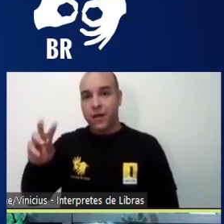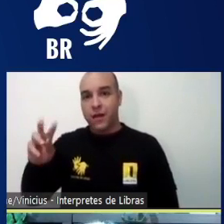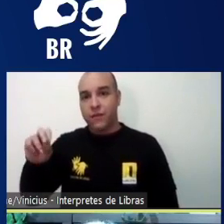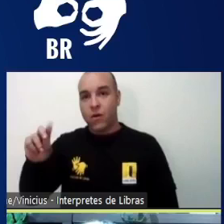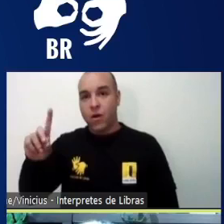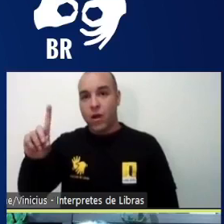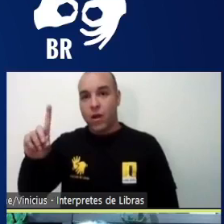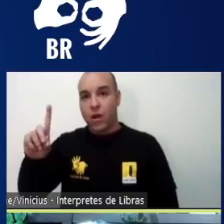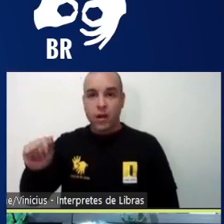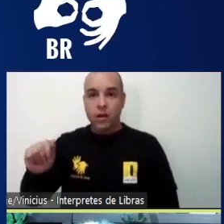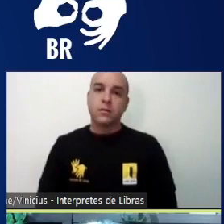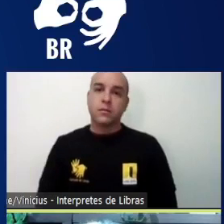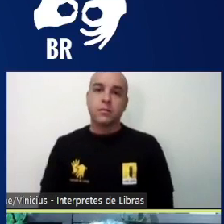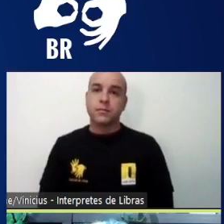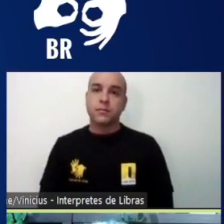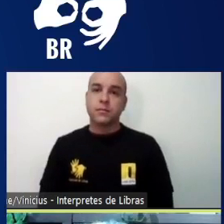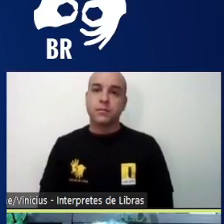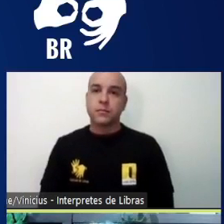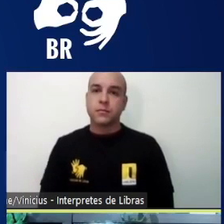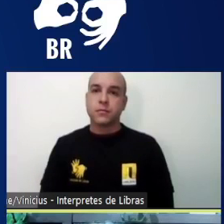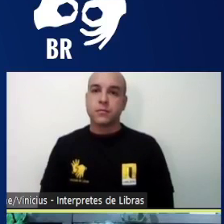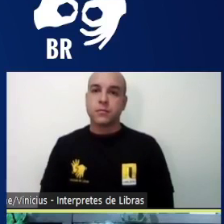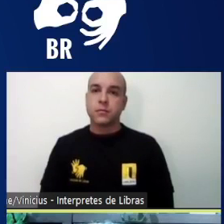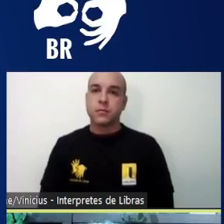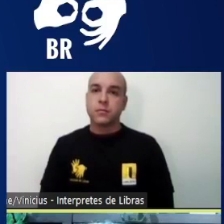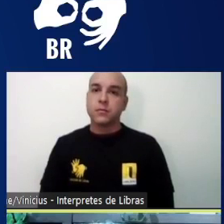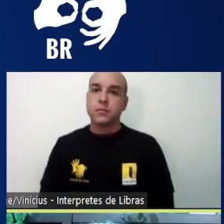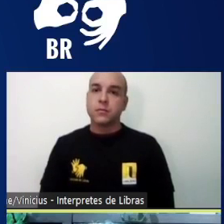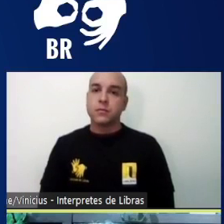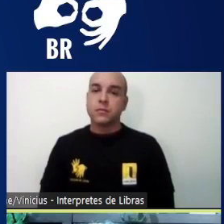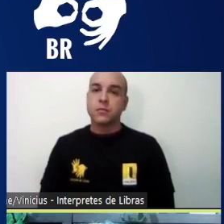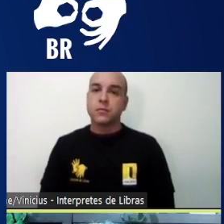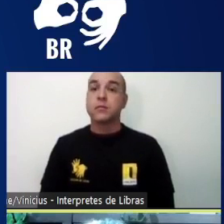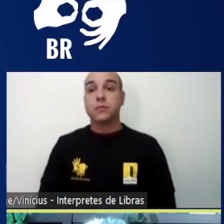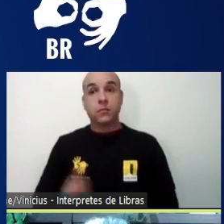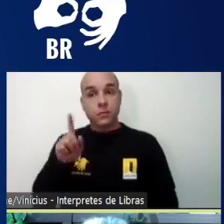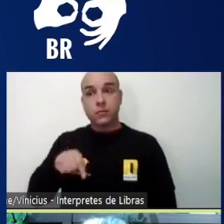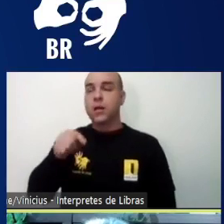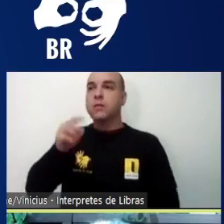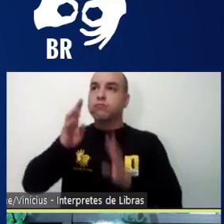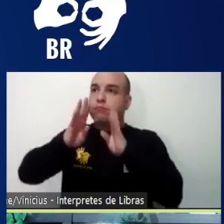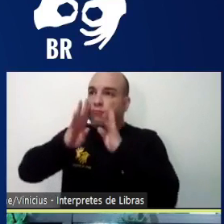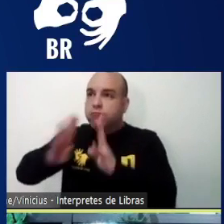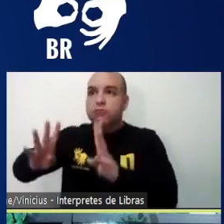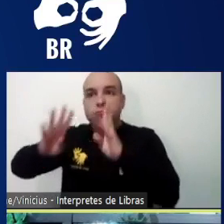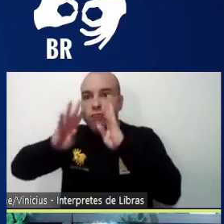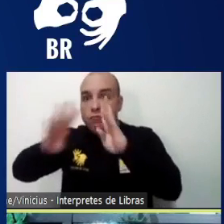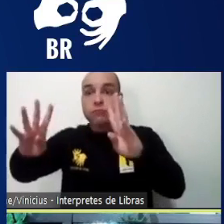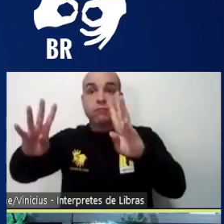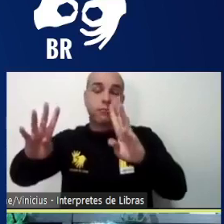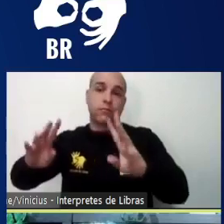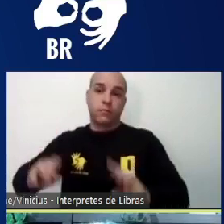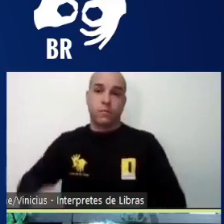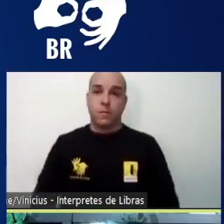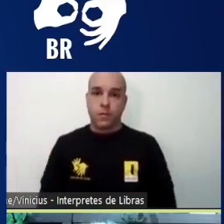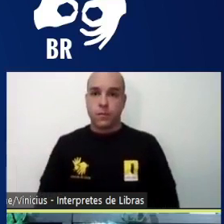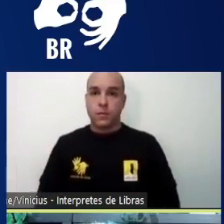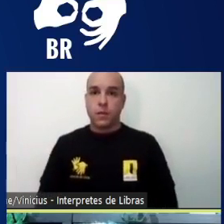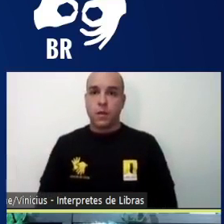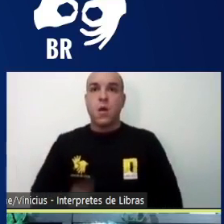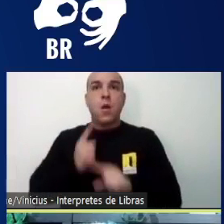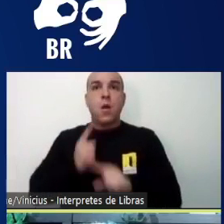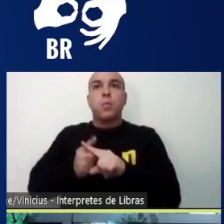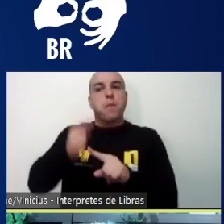E tirar o preconceito e a discriminação de lado e não ter medo de mergulhar no desconhecido.